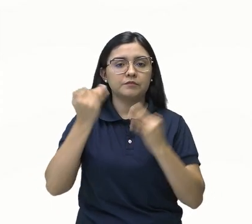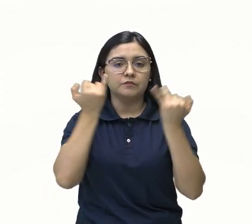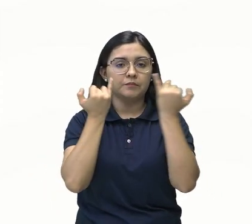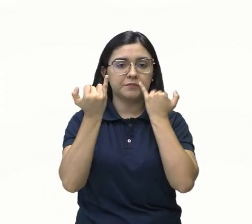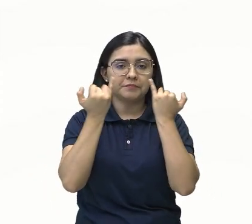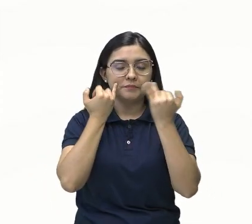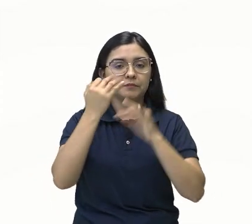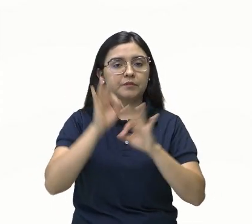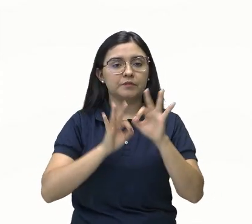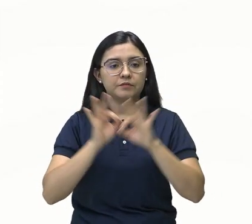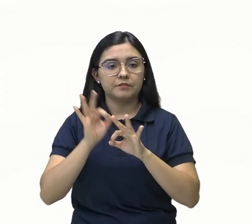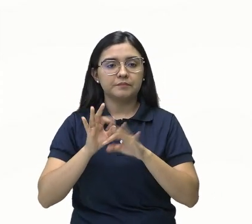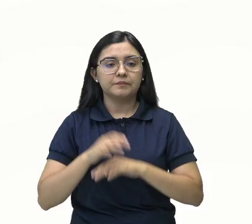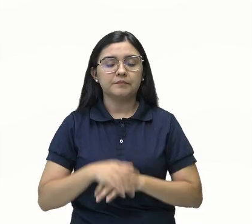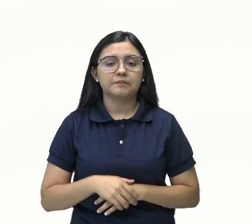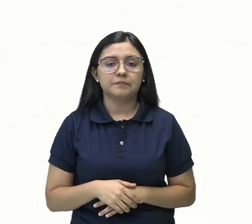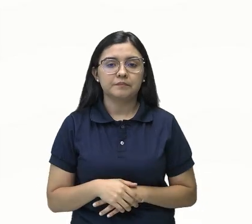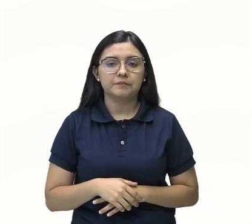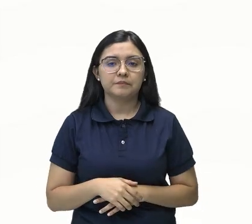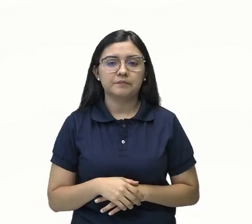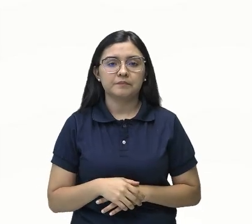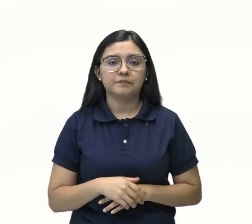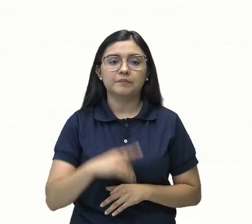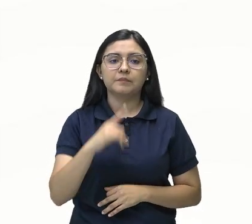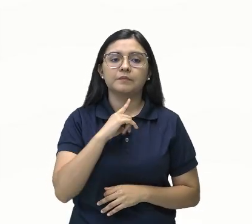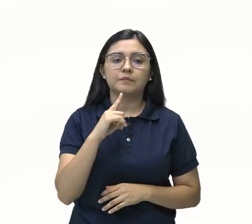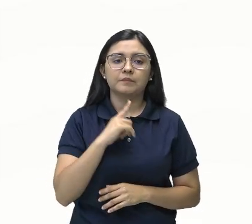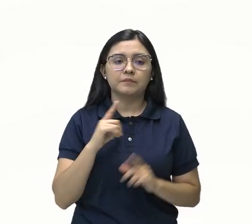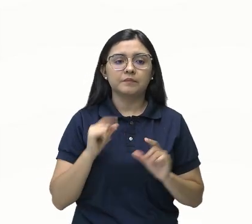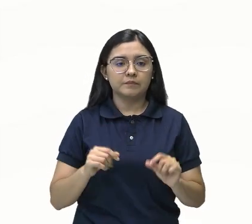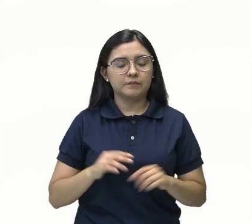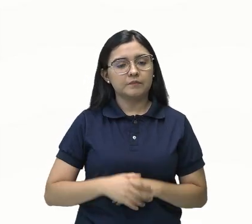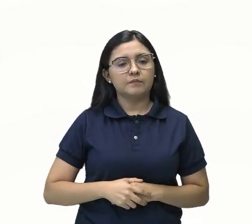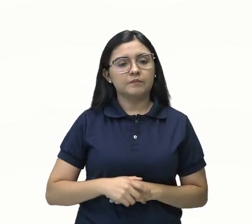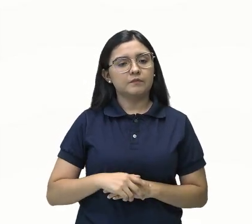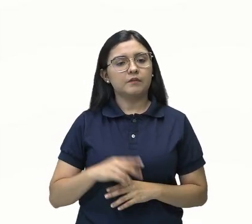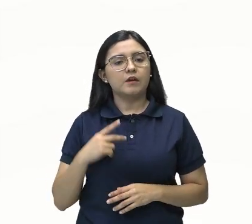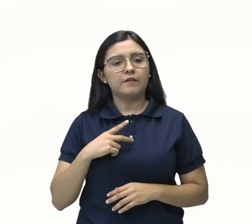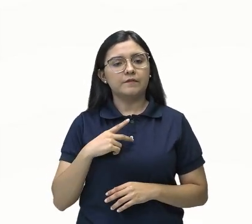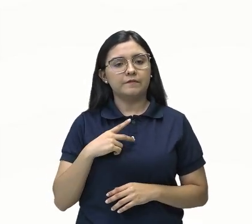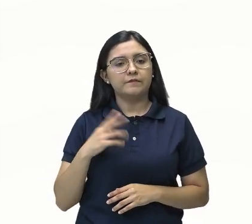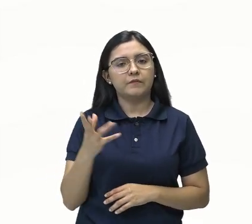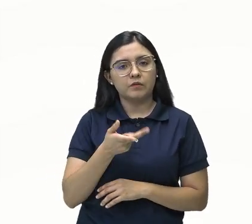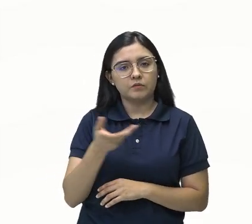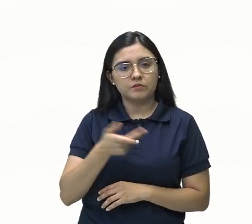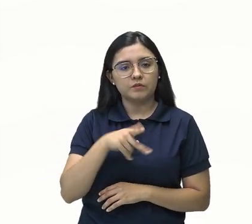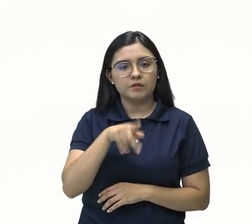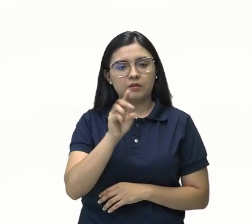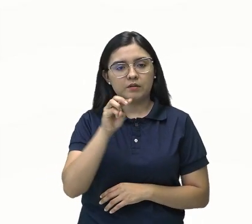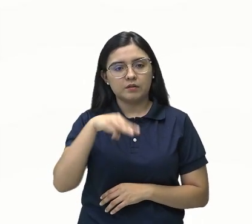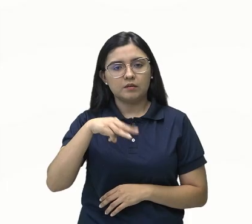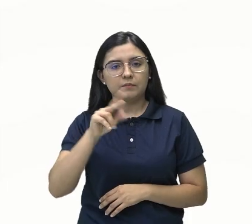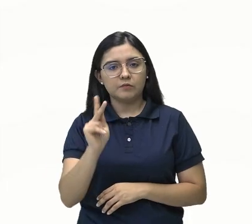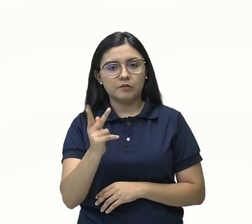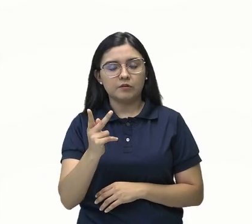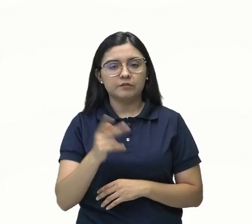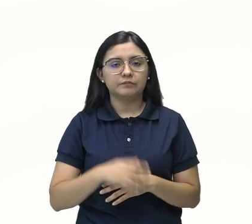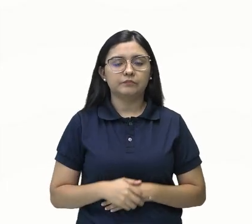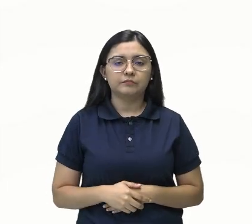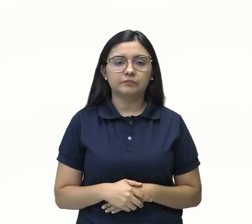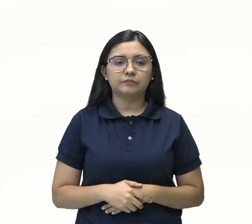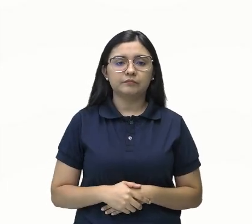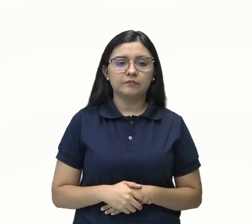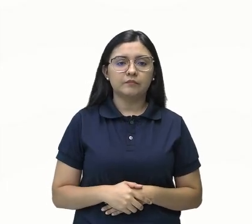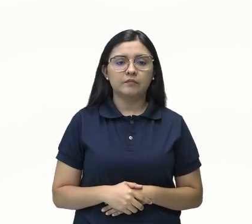nossas grandezas. Então, temos a nossa velocidade média, que é em quilômetros por hora,